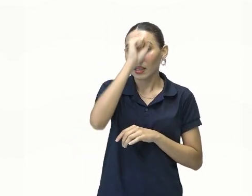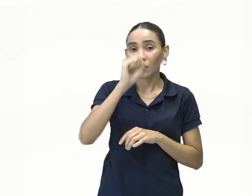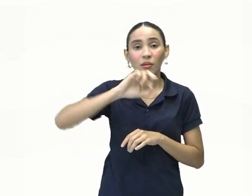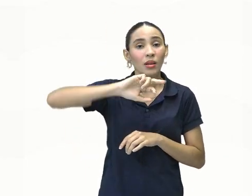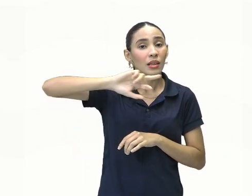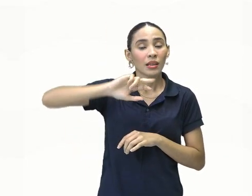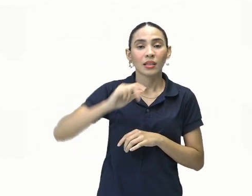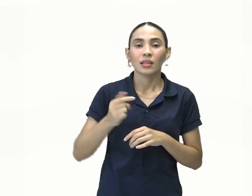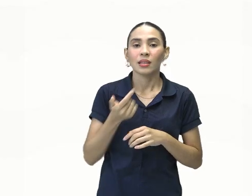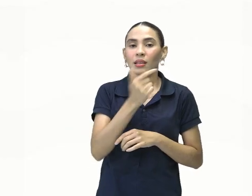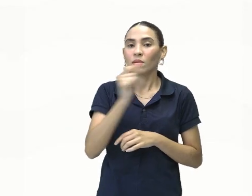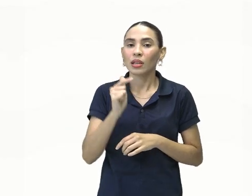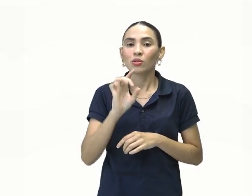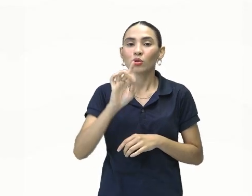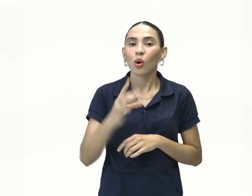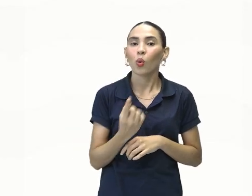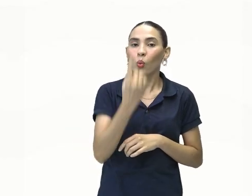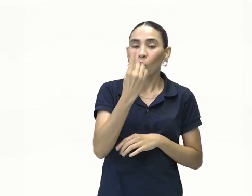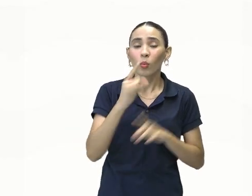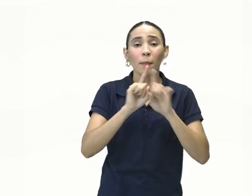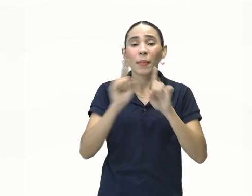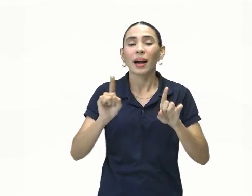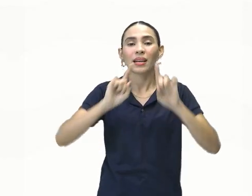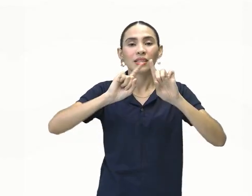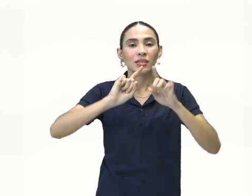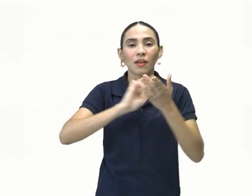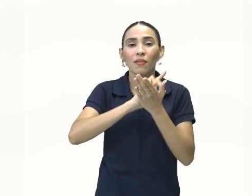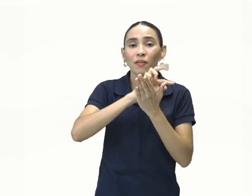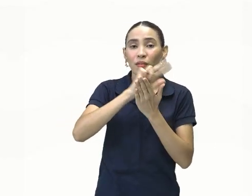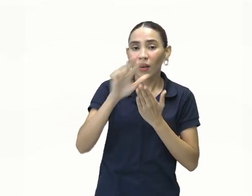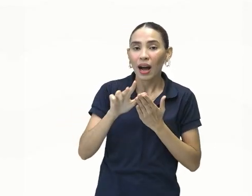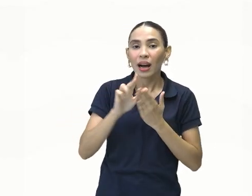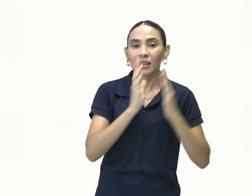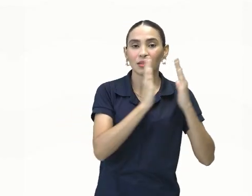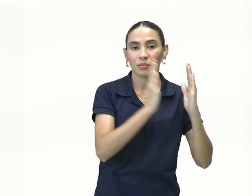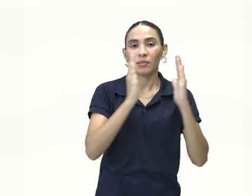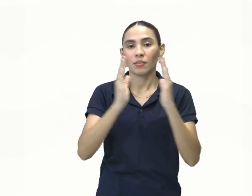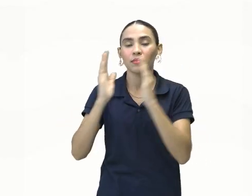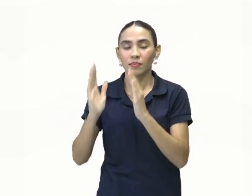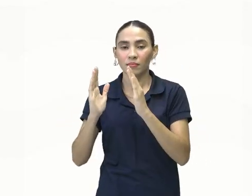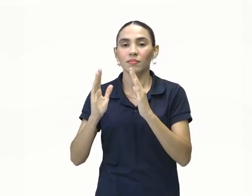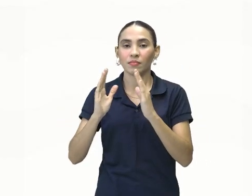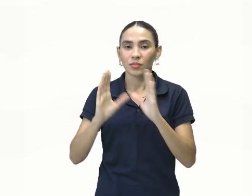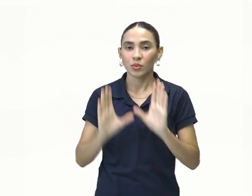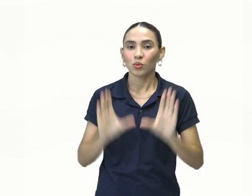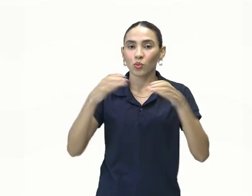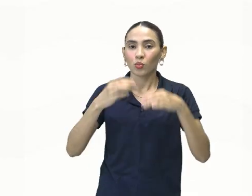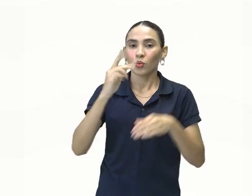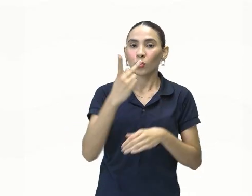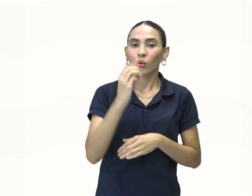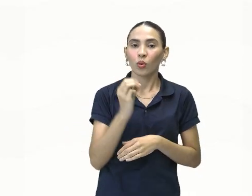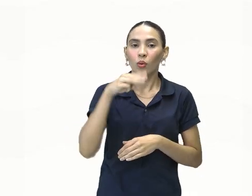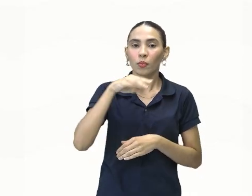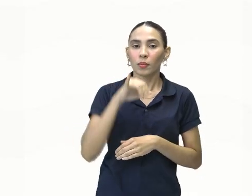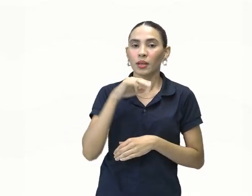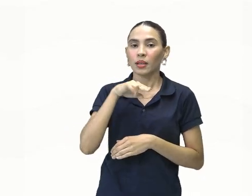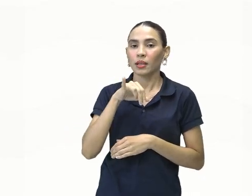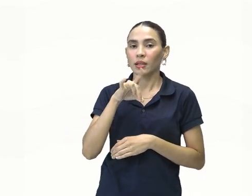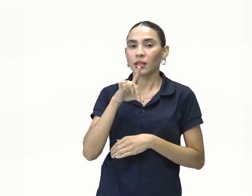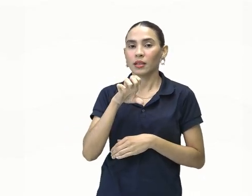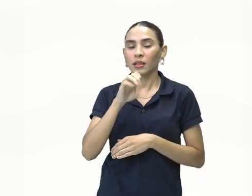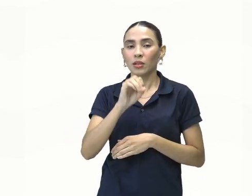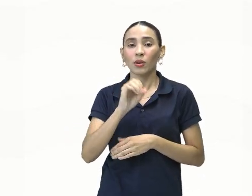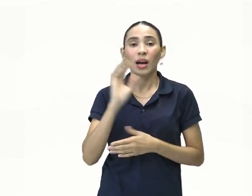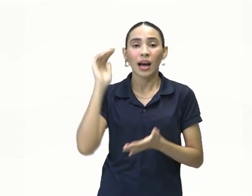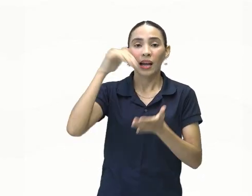apenas uma espécie, mas existiram várias, né? Entre as espécies de hominídeos até chegar à